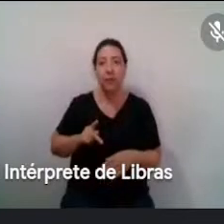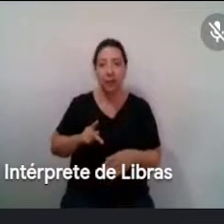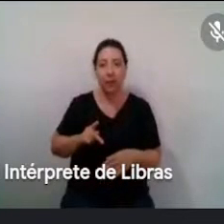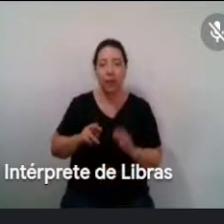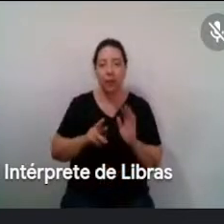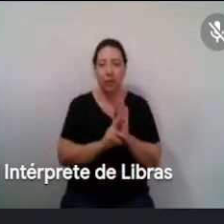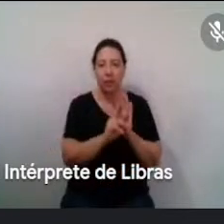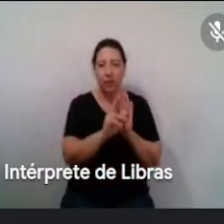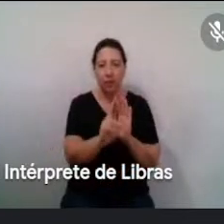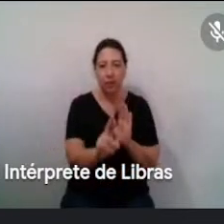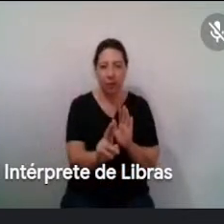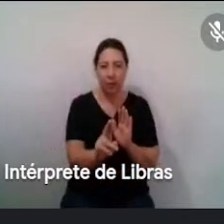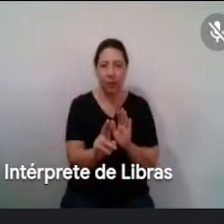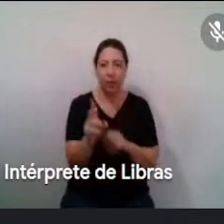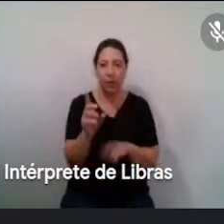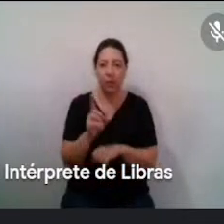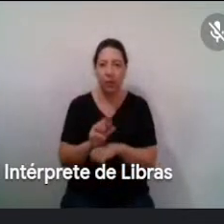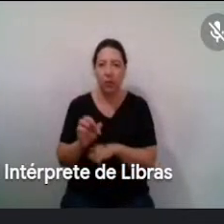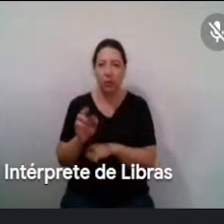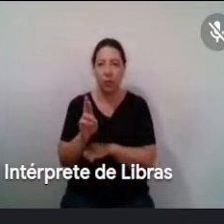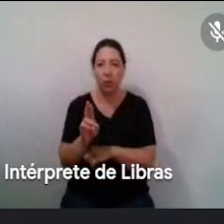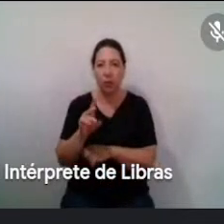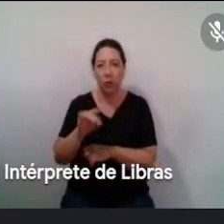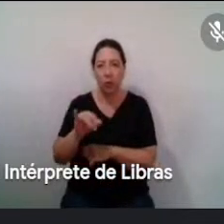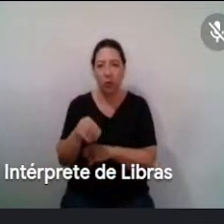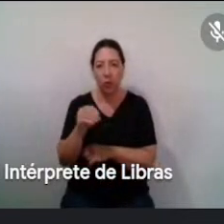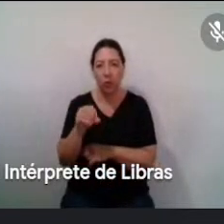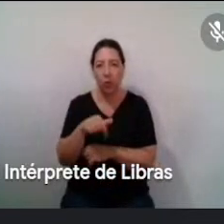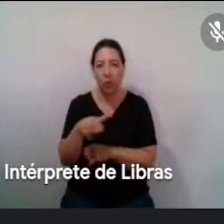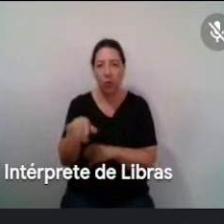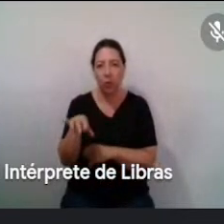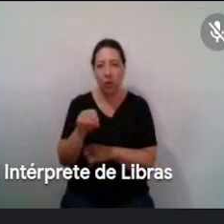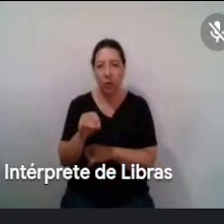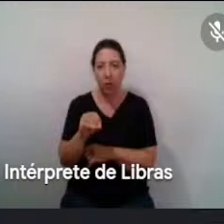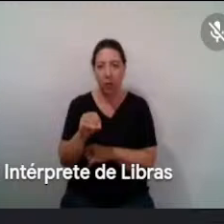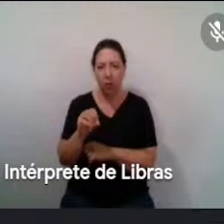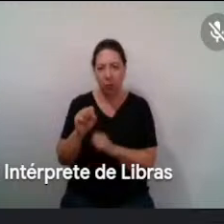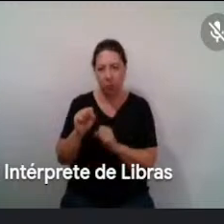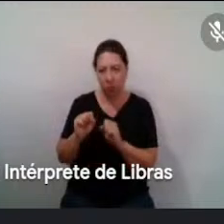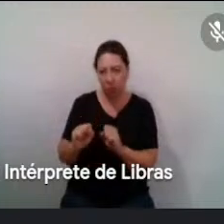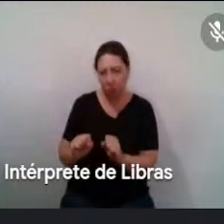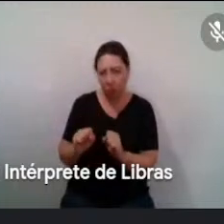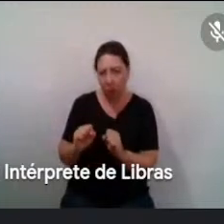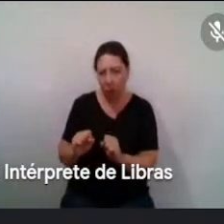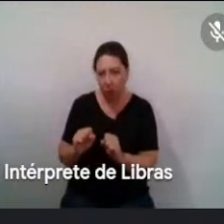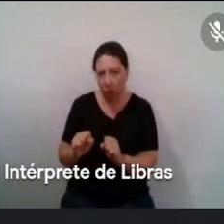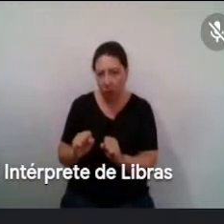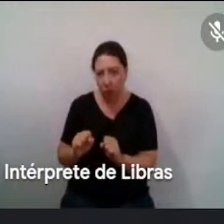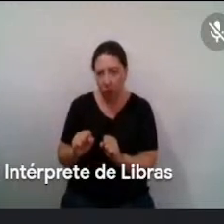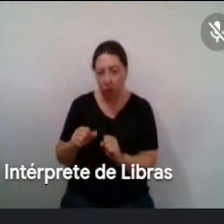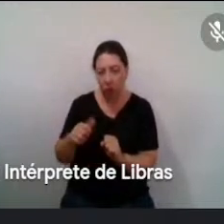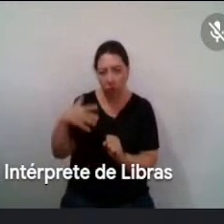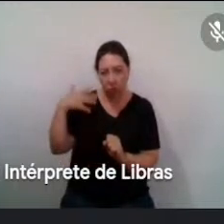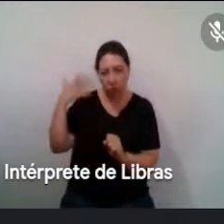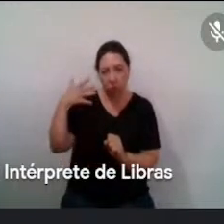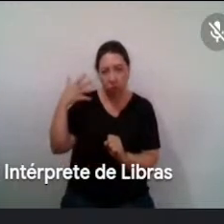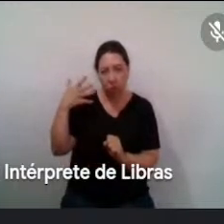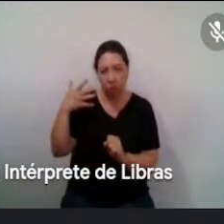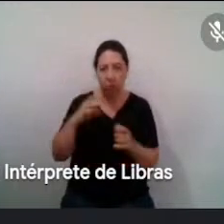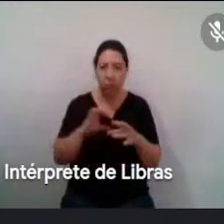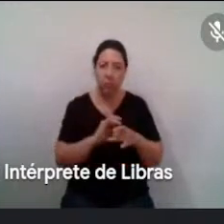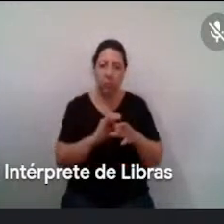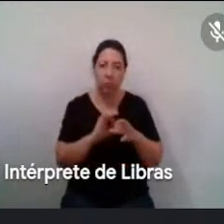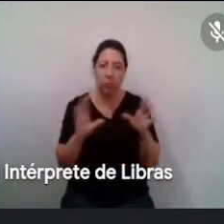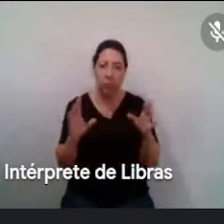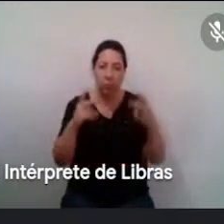doutor João Gustavo se ele pode proferir o seu parecer oral conforme permite o parágrafo 4